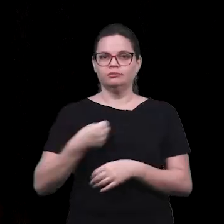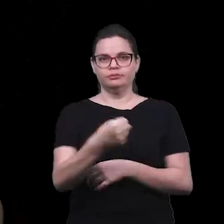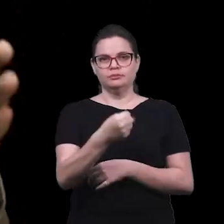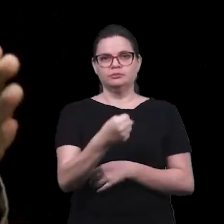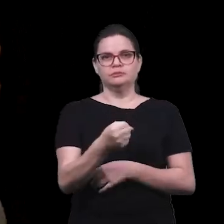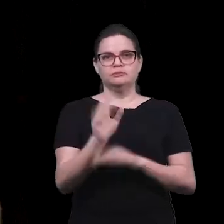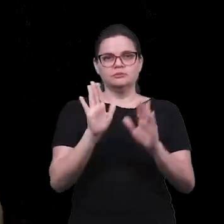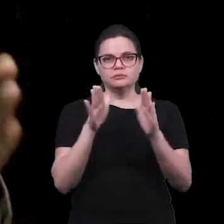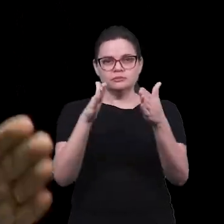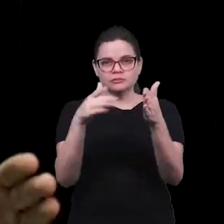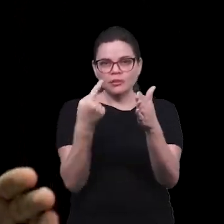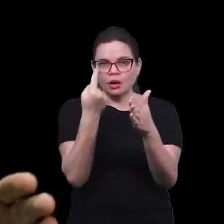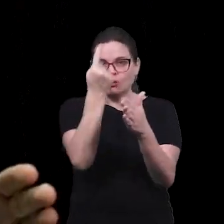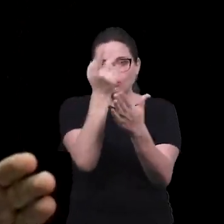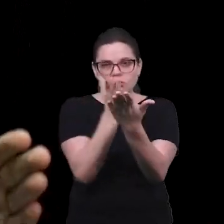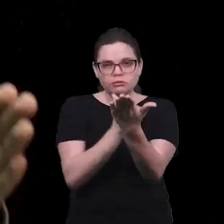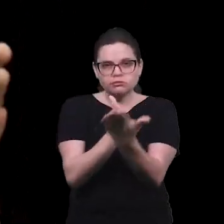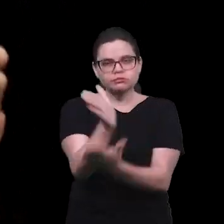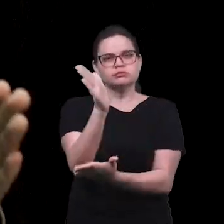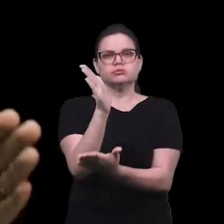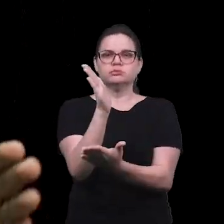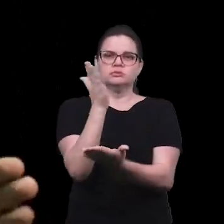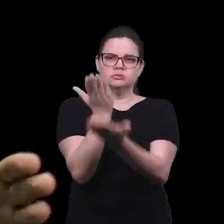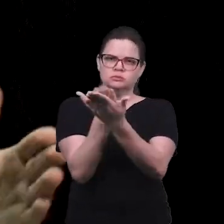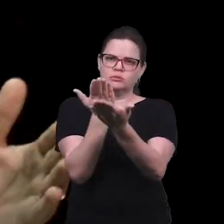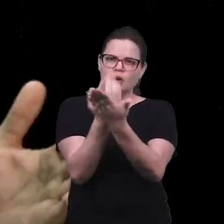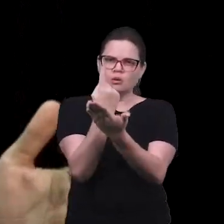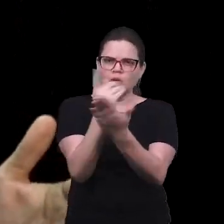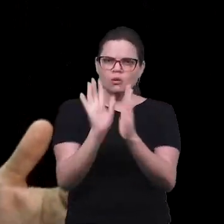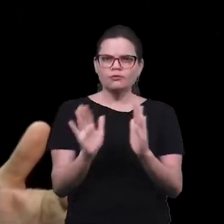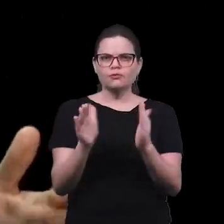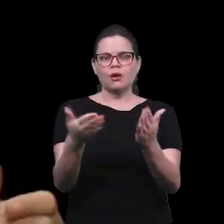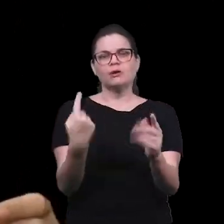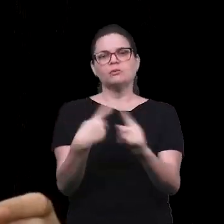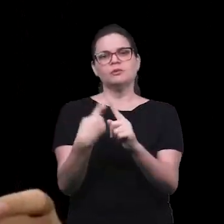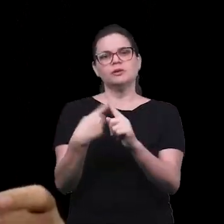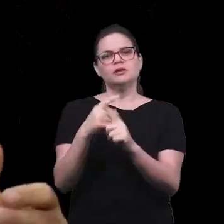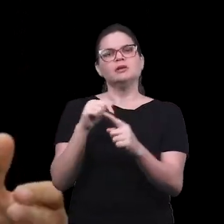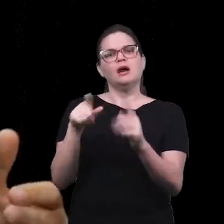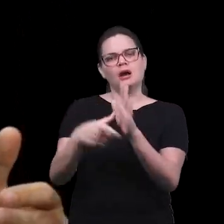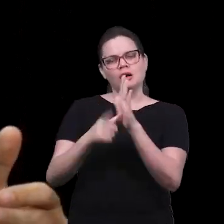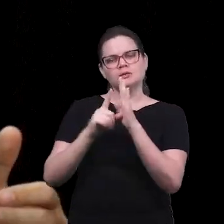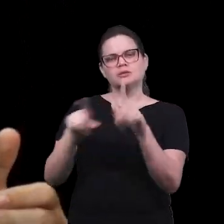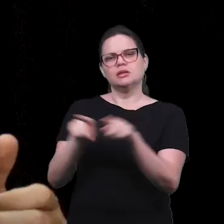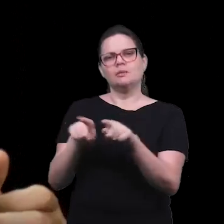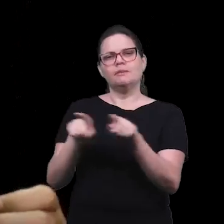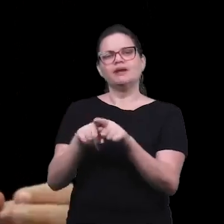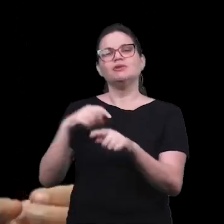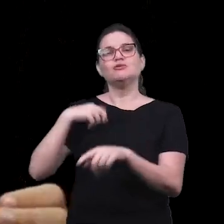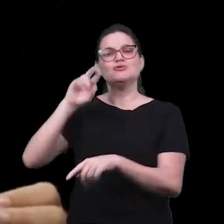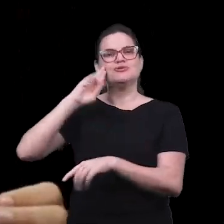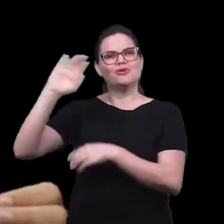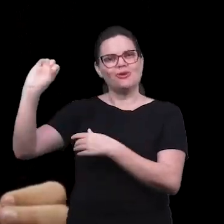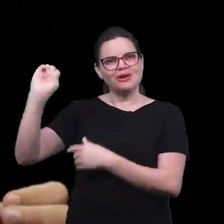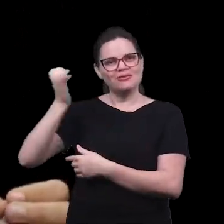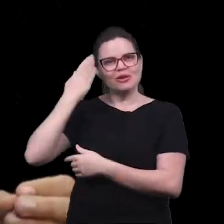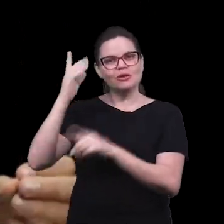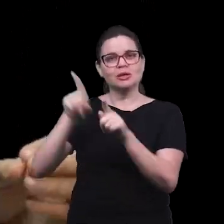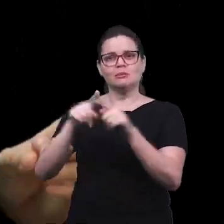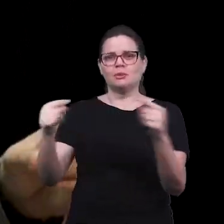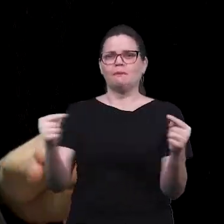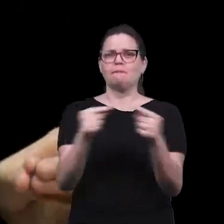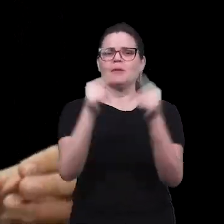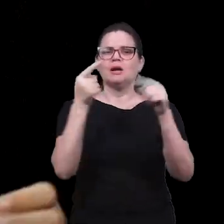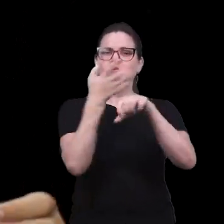em um veio, né, em uma direção conforme a direção do Senhor e a aptidão dele também para as matérias que vai